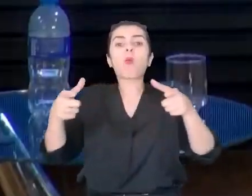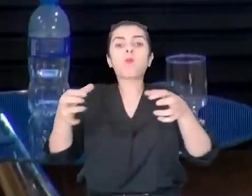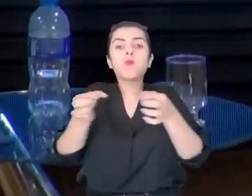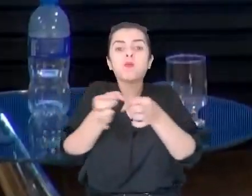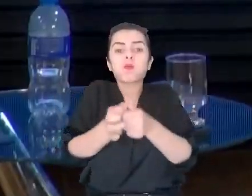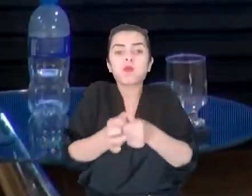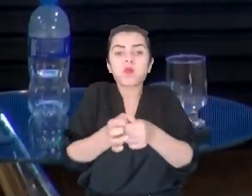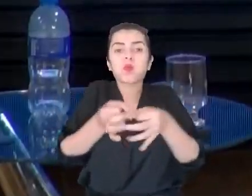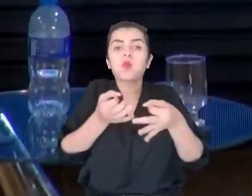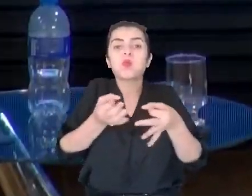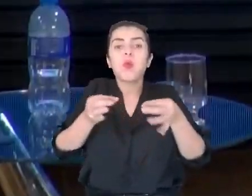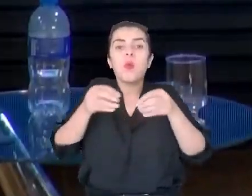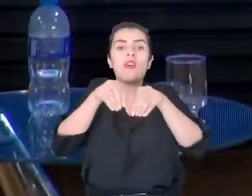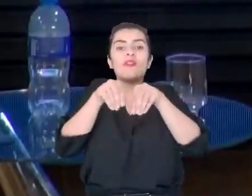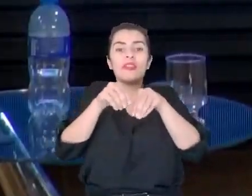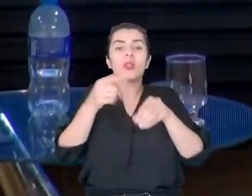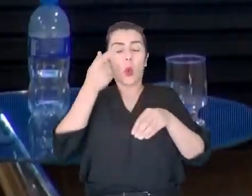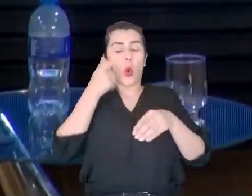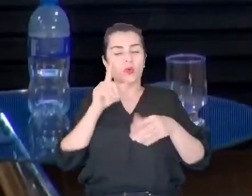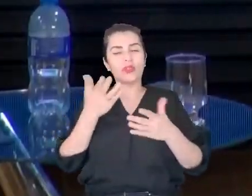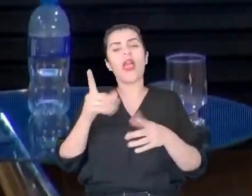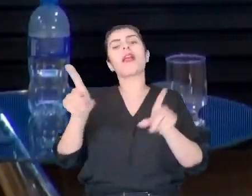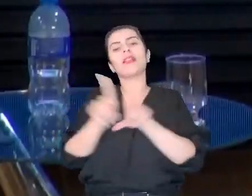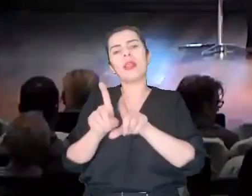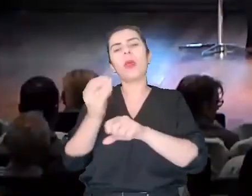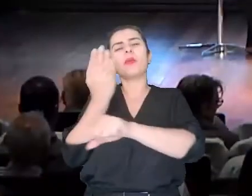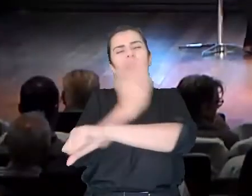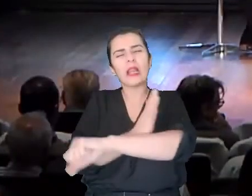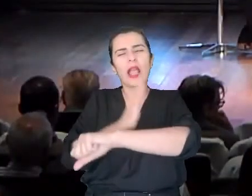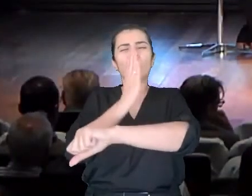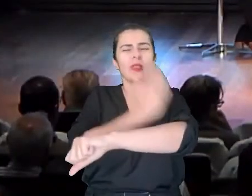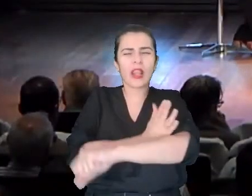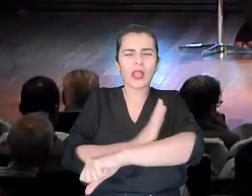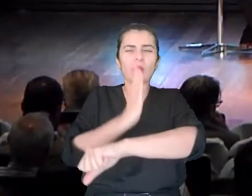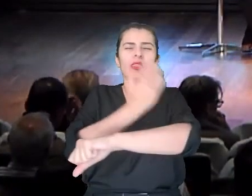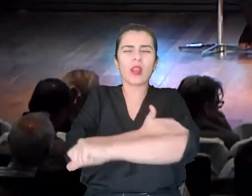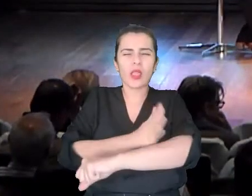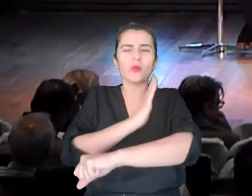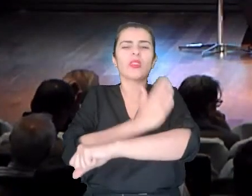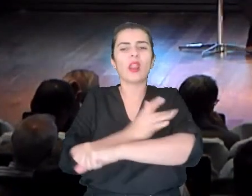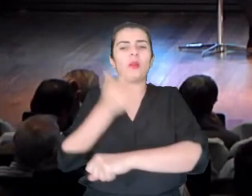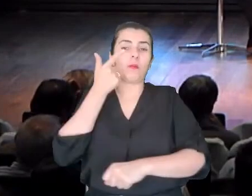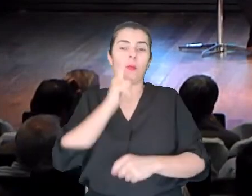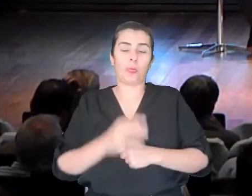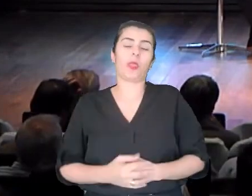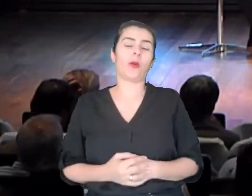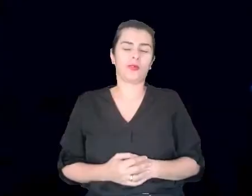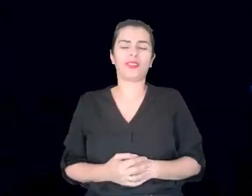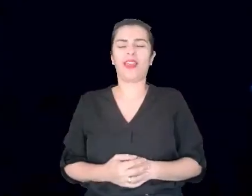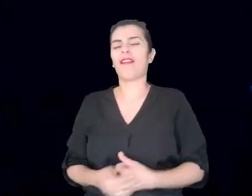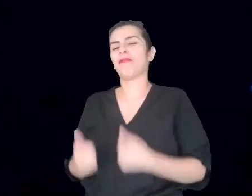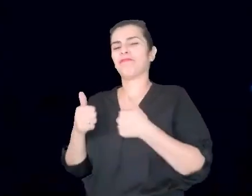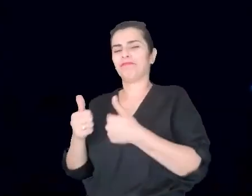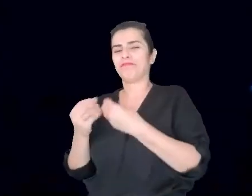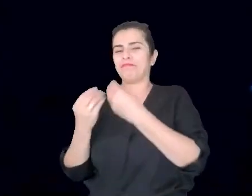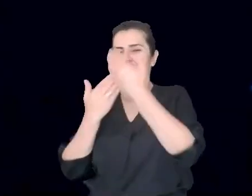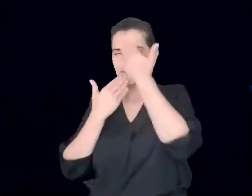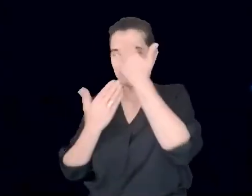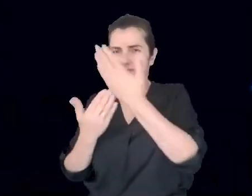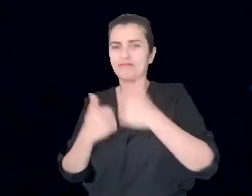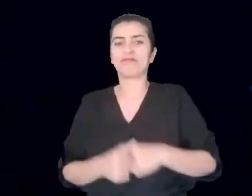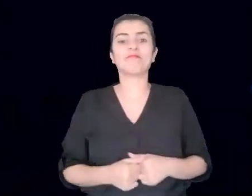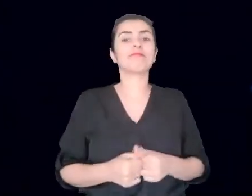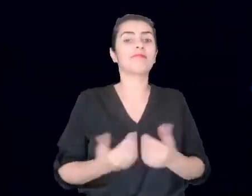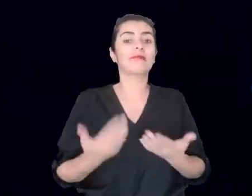nesse sentido, né, muito treinamento também, muita conversa. Perfeito, muito obrigada, Wanderson. E achei muito interessante o que